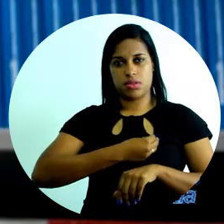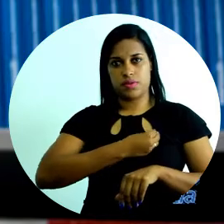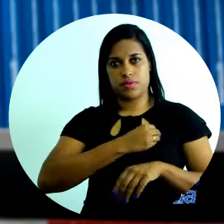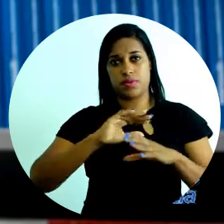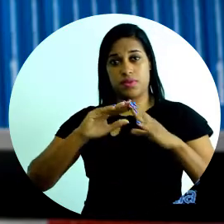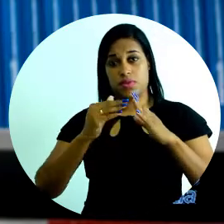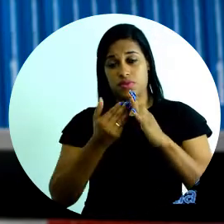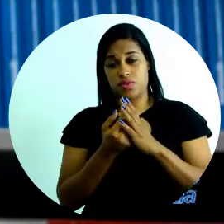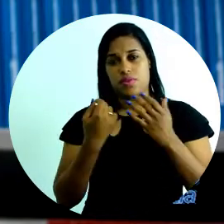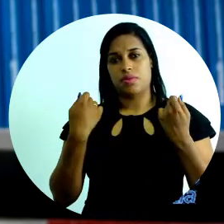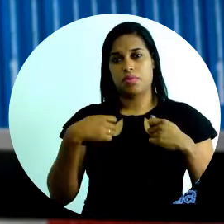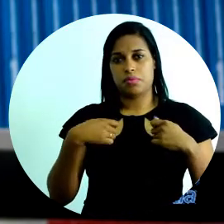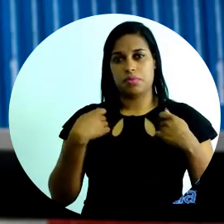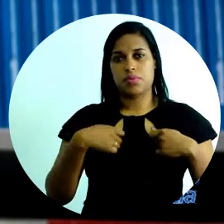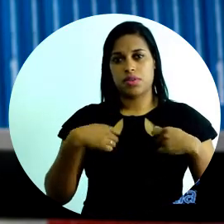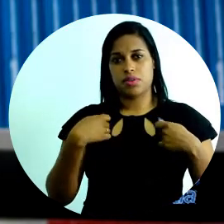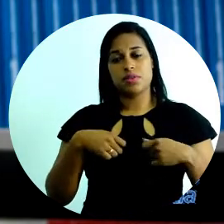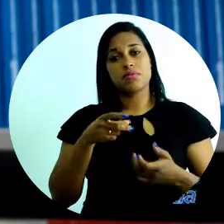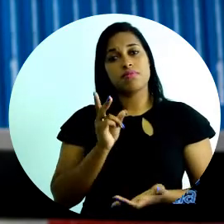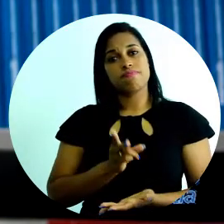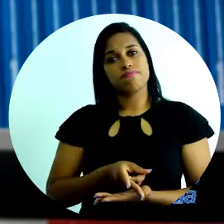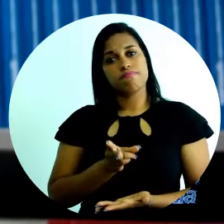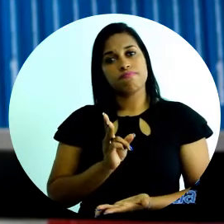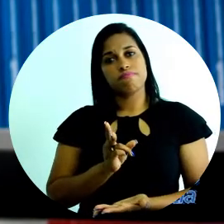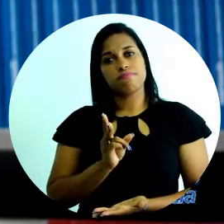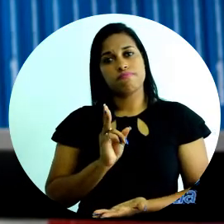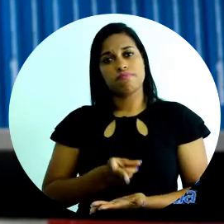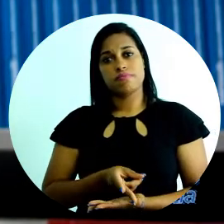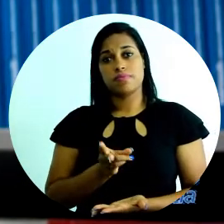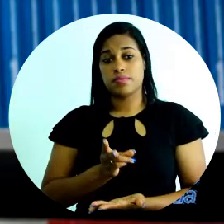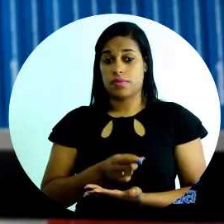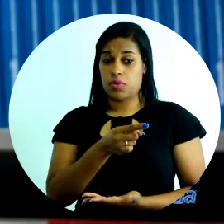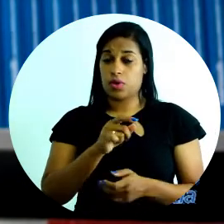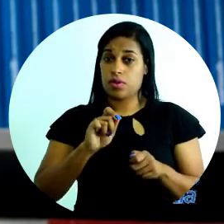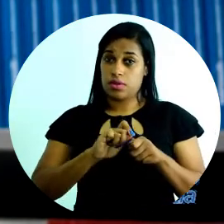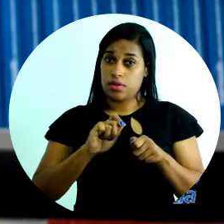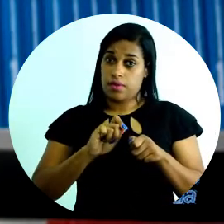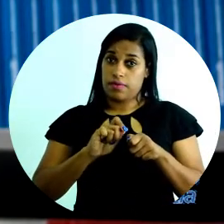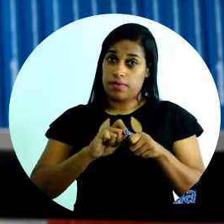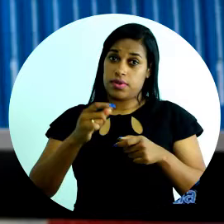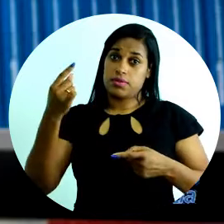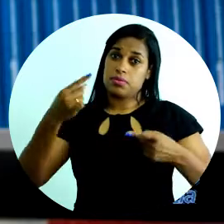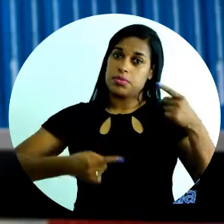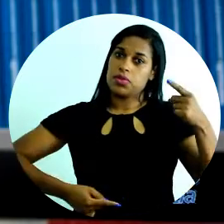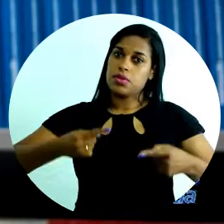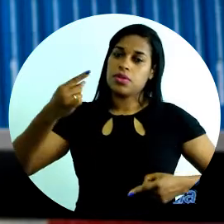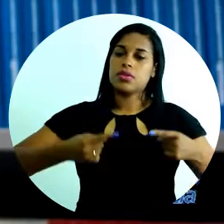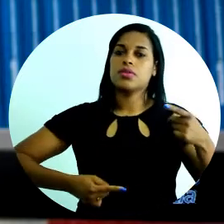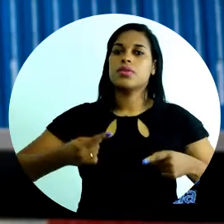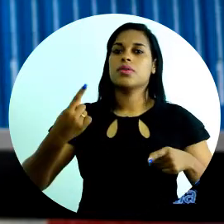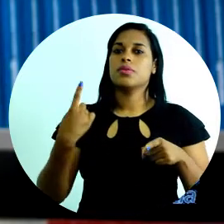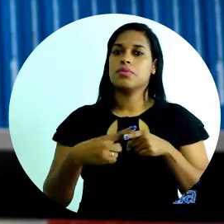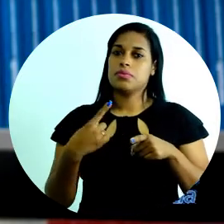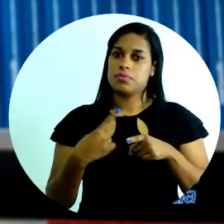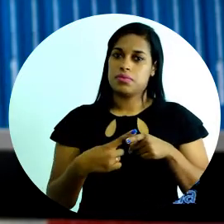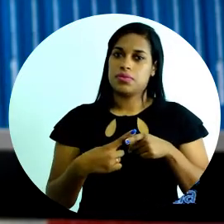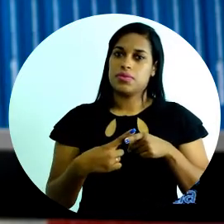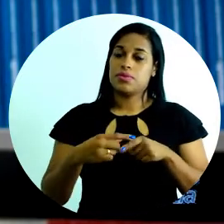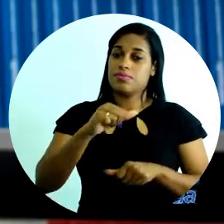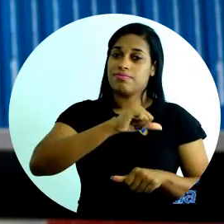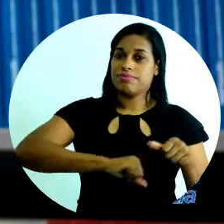de vida. Então a escola, ela tem necessariamente, aquilo que ela faz é um ato político, porque